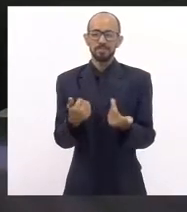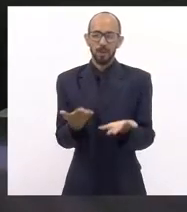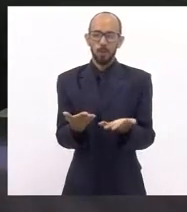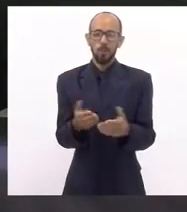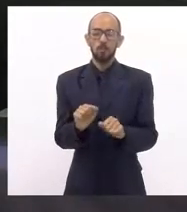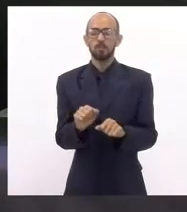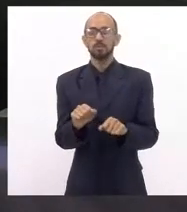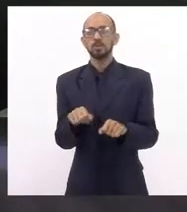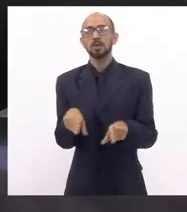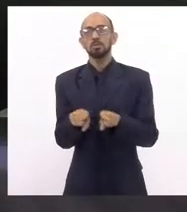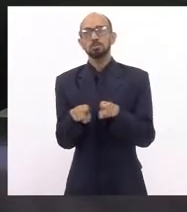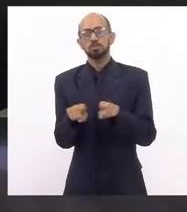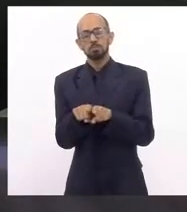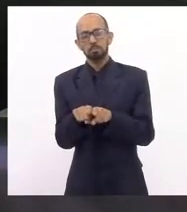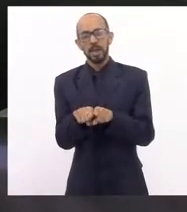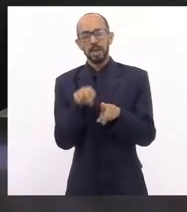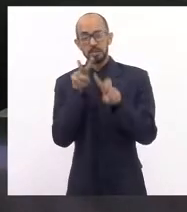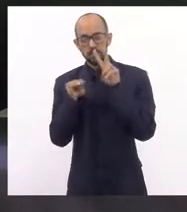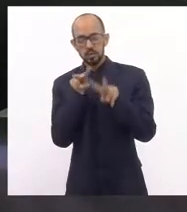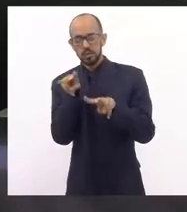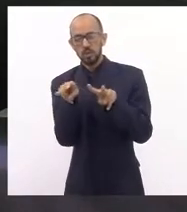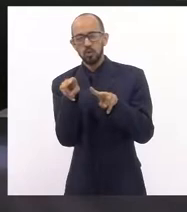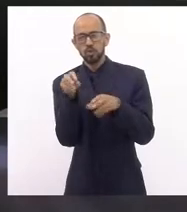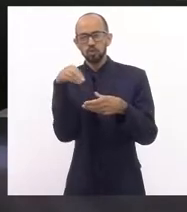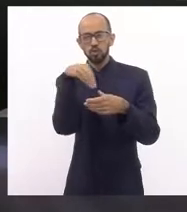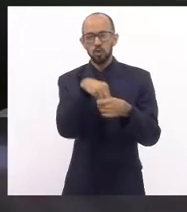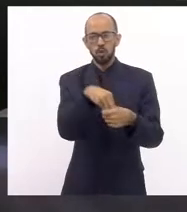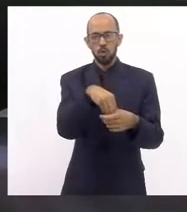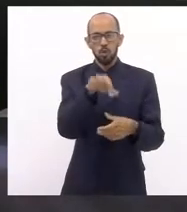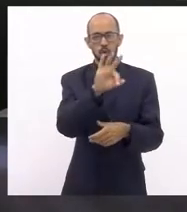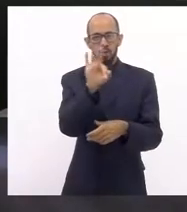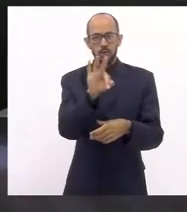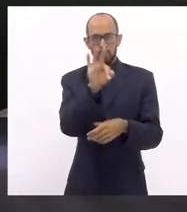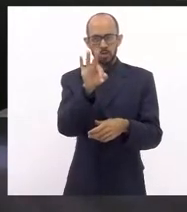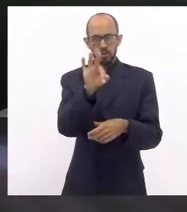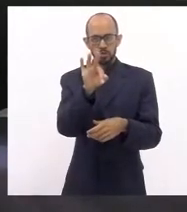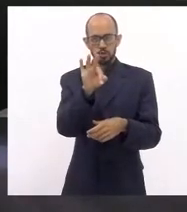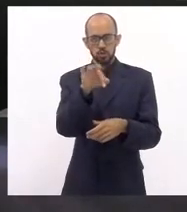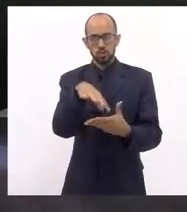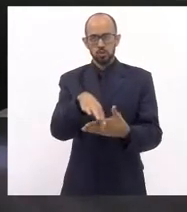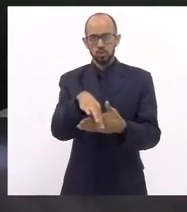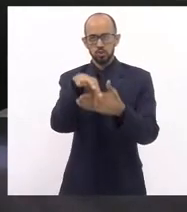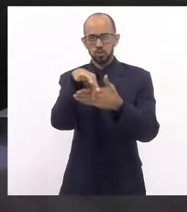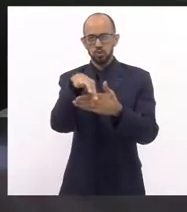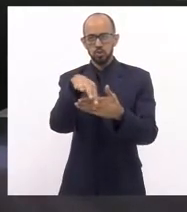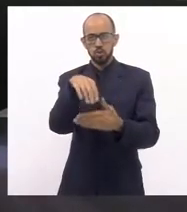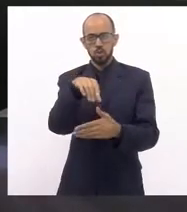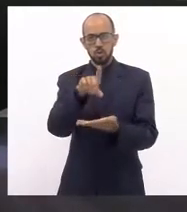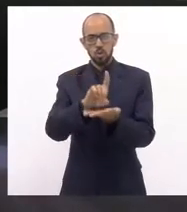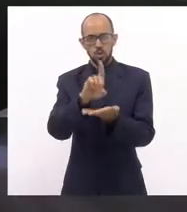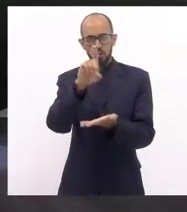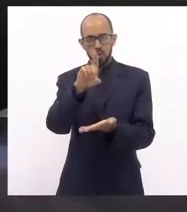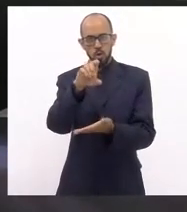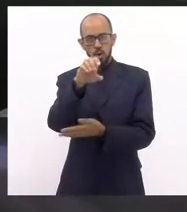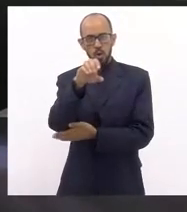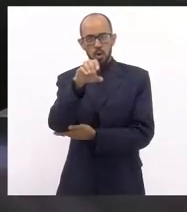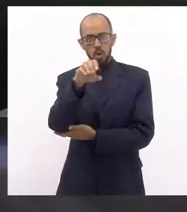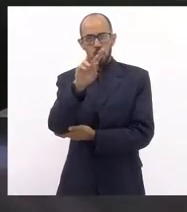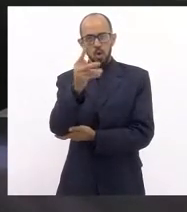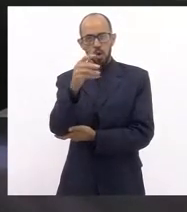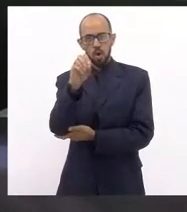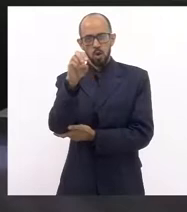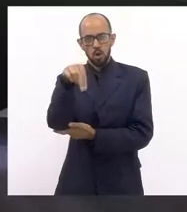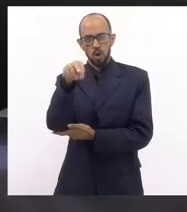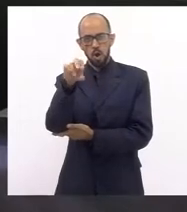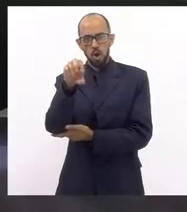também para a faculdade. O título Doutor Honoris Causa, ele foi dado em Oxford a primeira vez, em 1400.